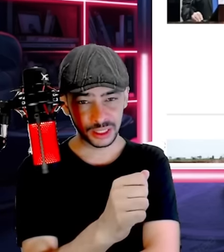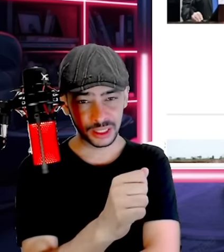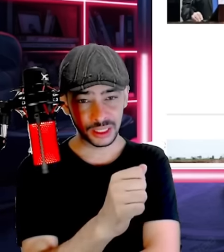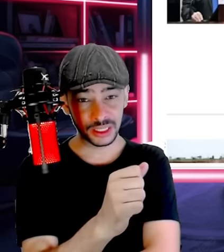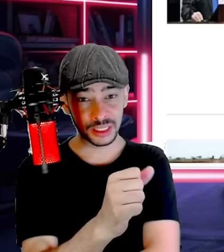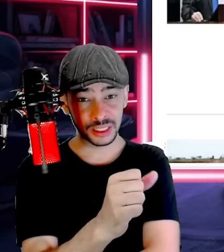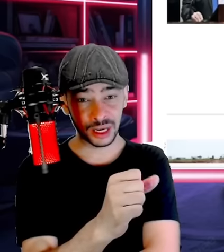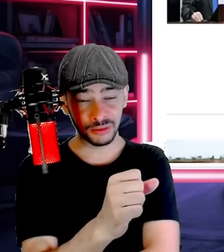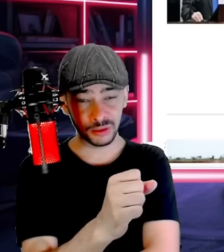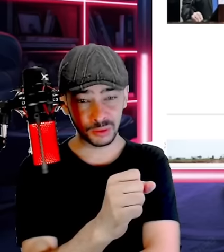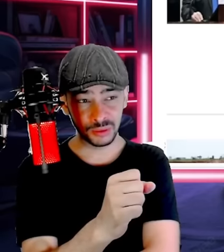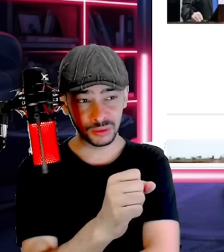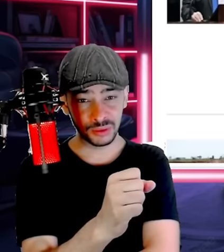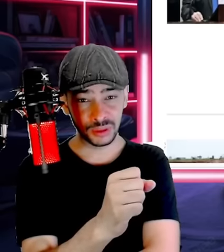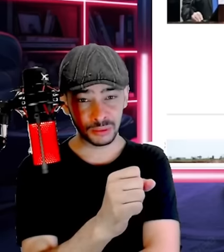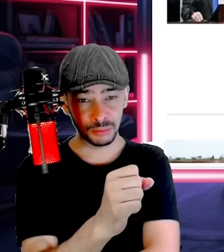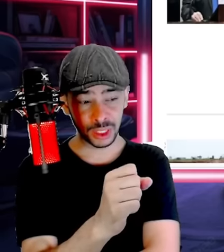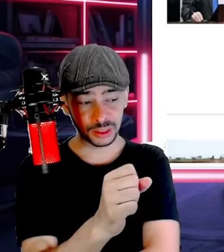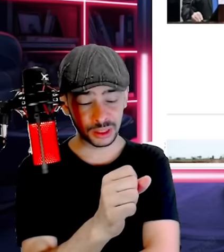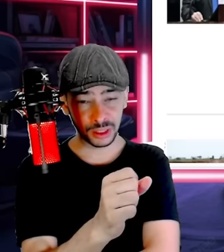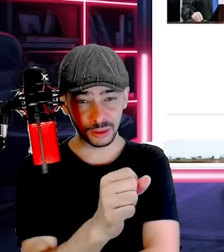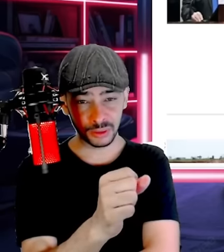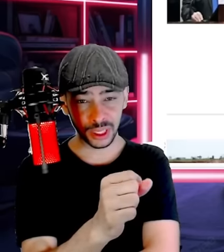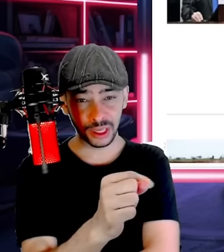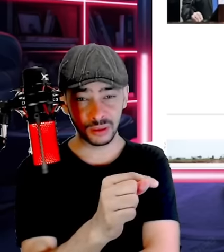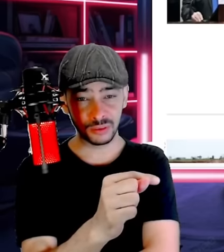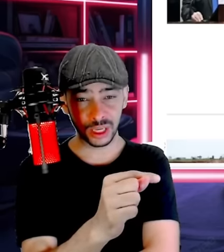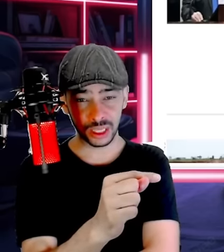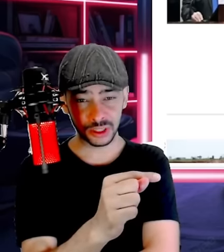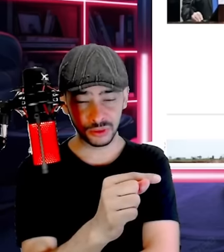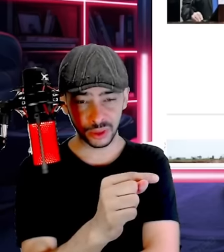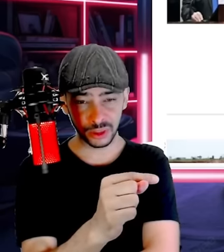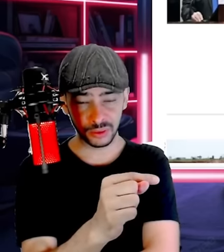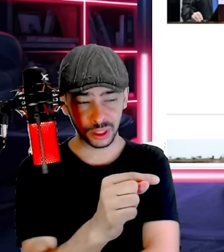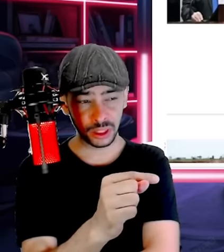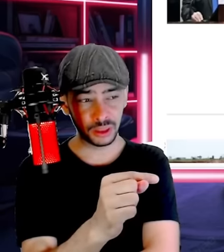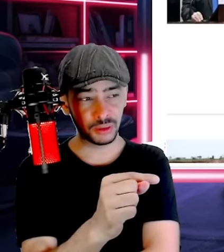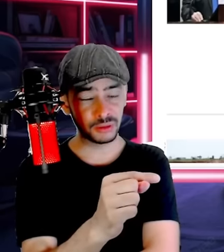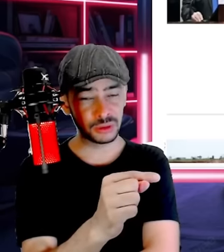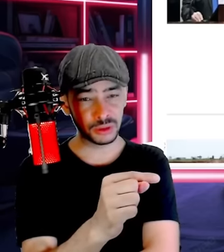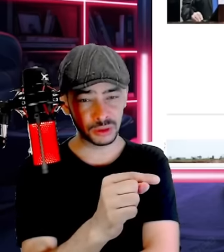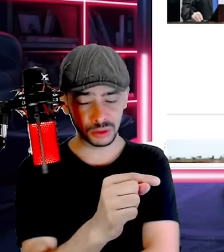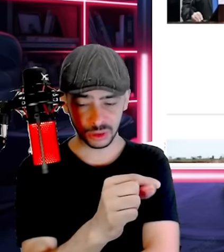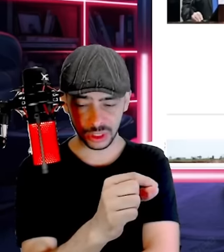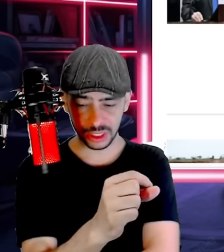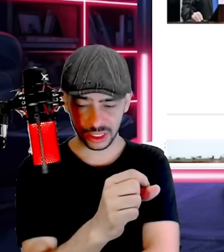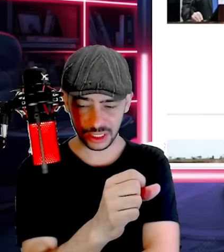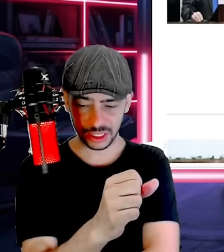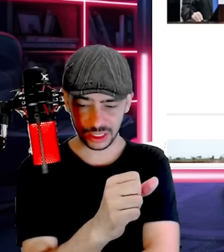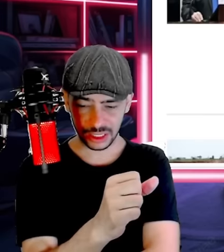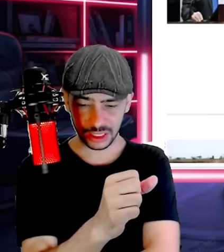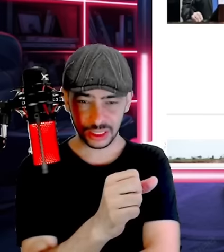verdade estavam mantendo em um cativeiro em